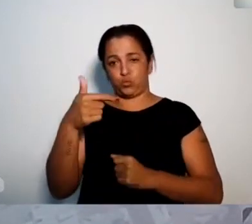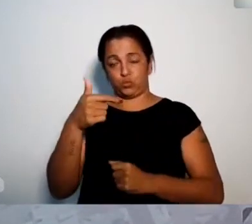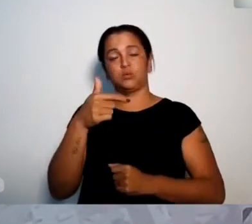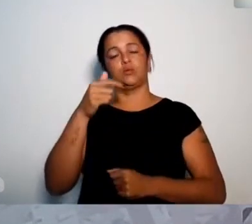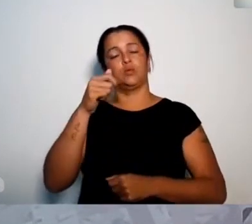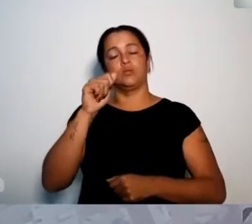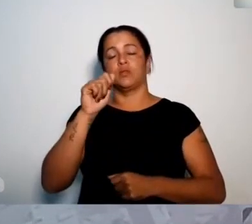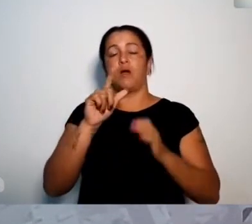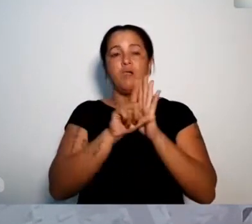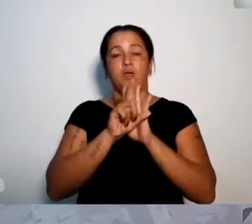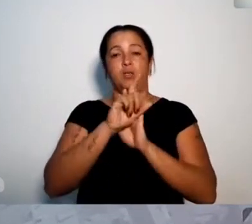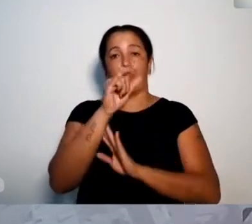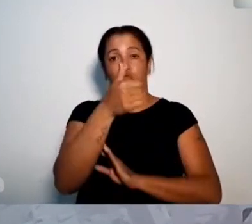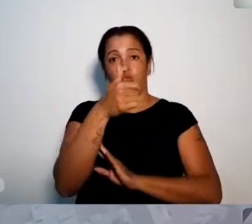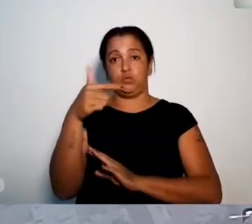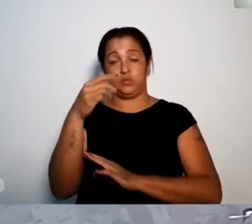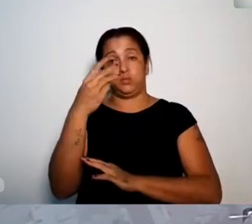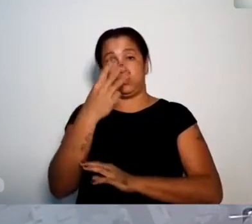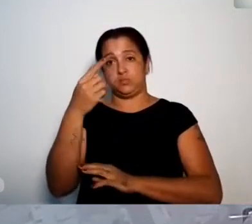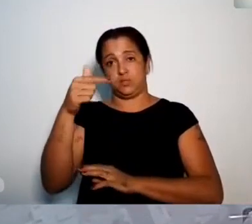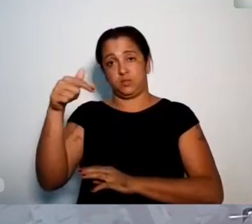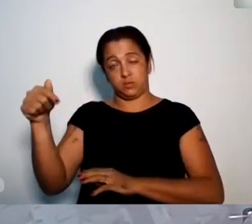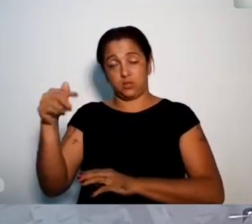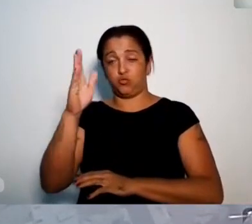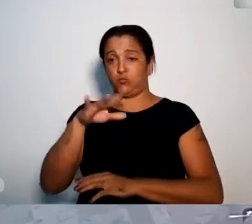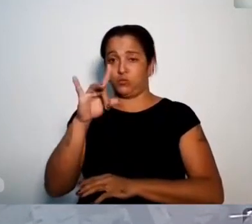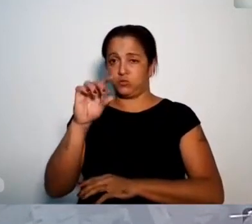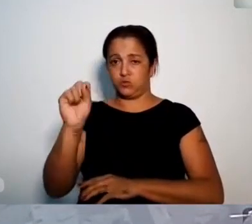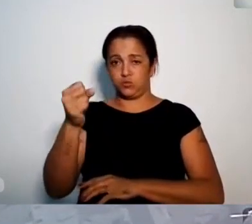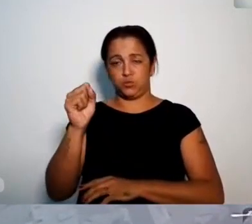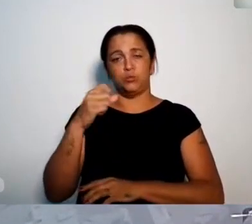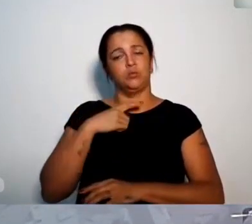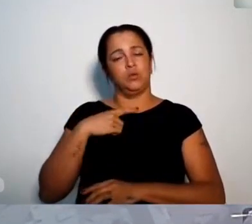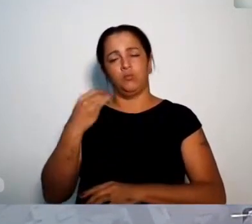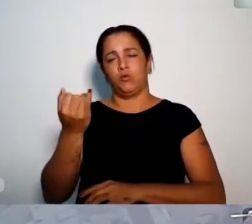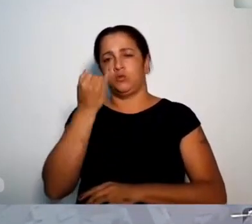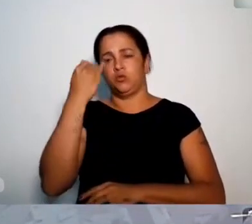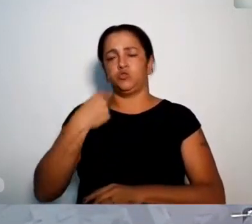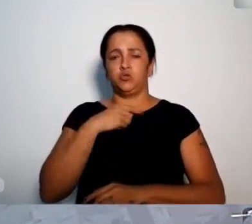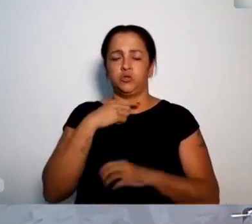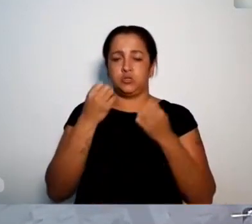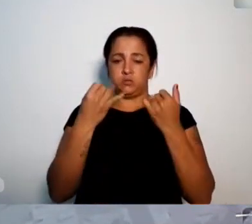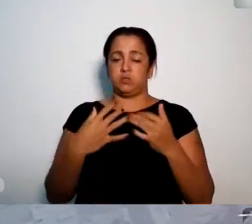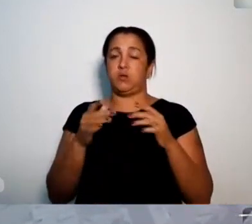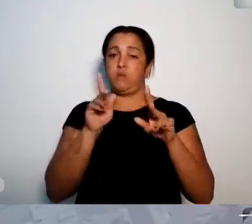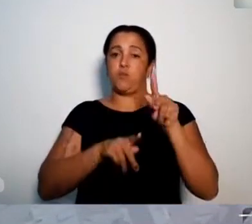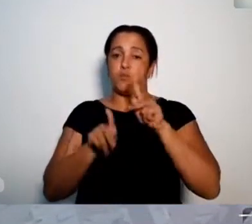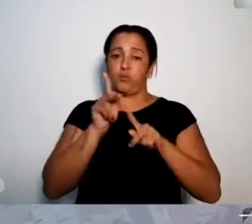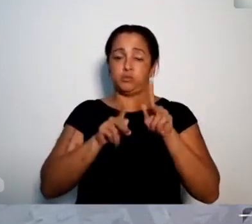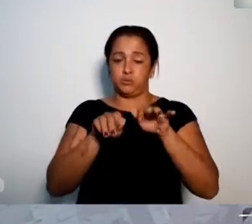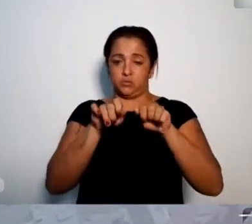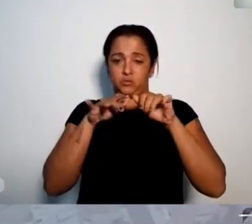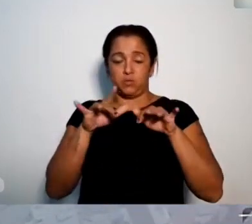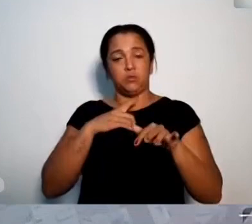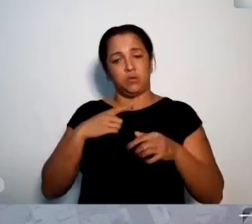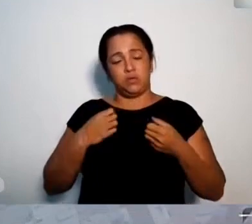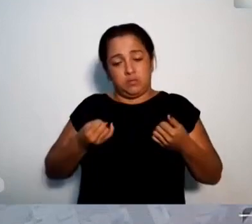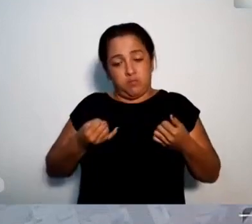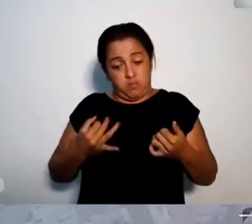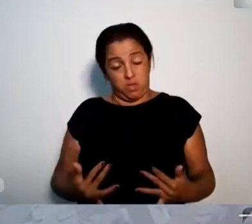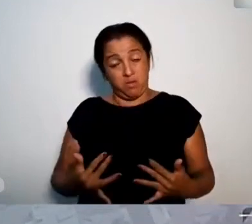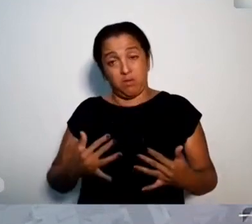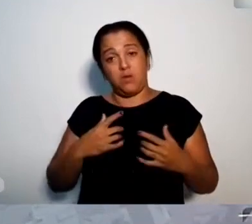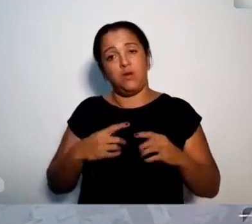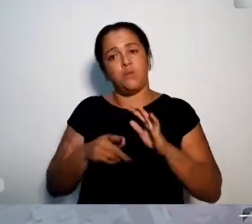13.667 de 2018. Eu acho importante, senhor presidente, a gente explicar para a população, né, do que se refere a esse